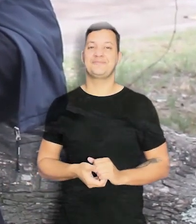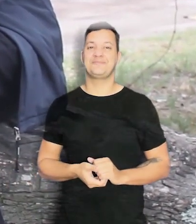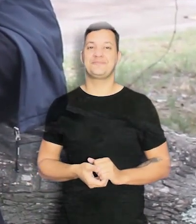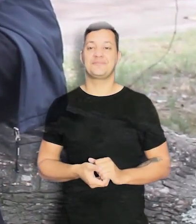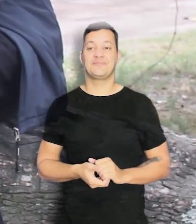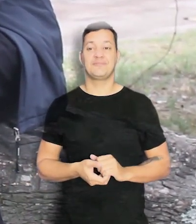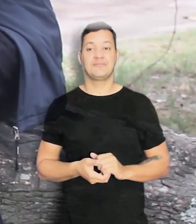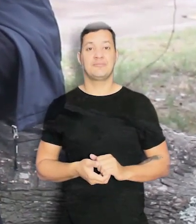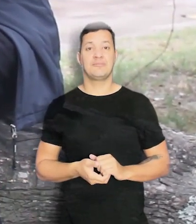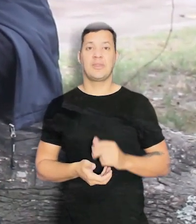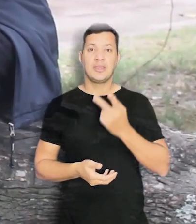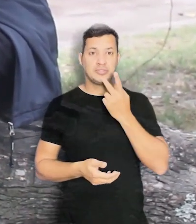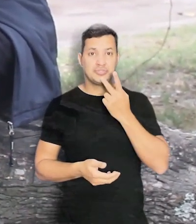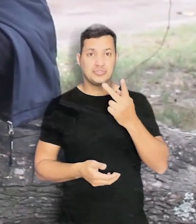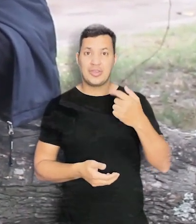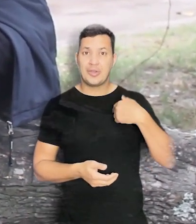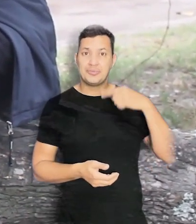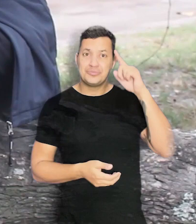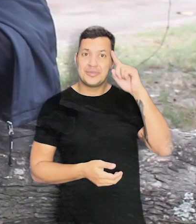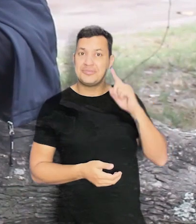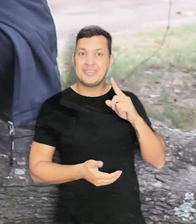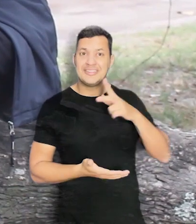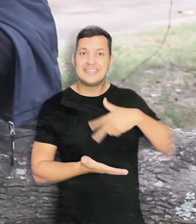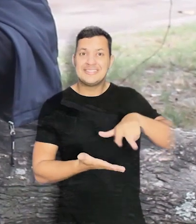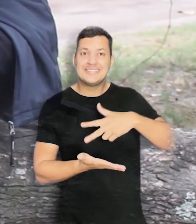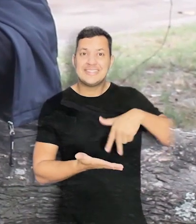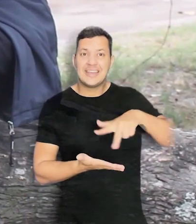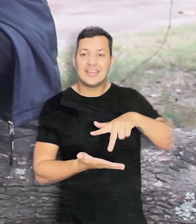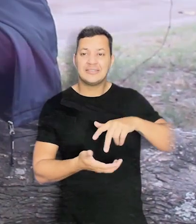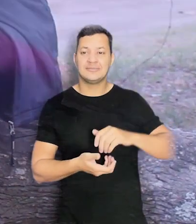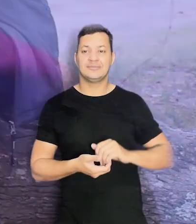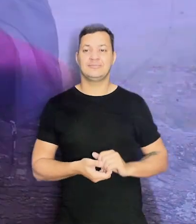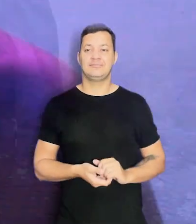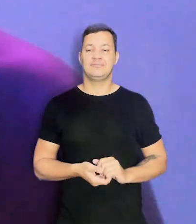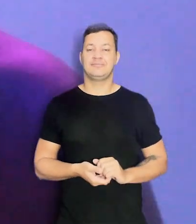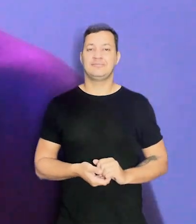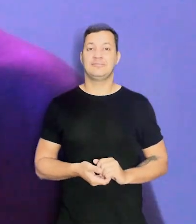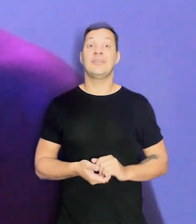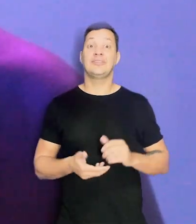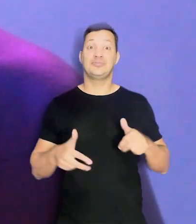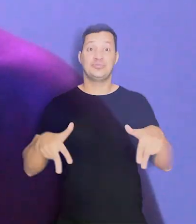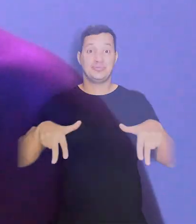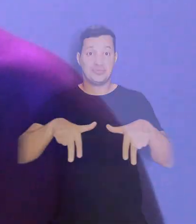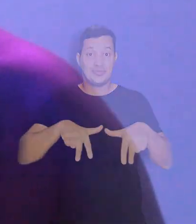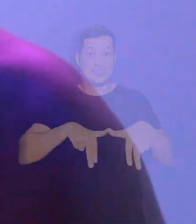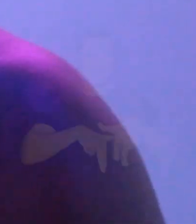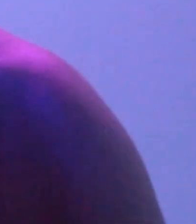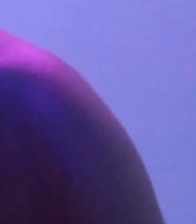Então eu disse que não sabia dançar. E dançamos.